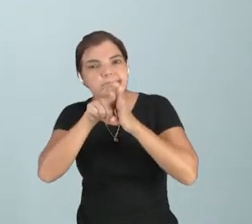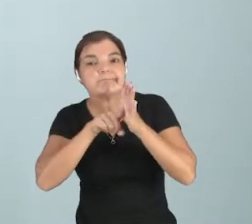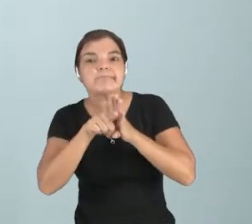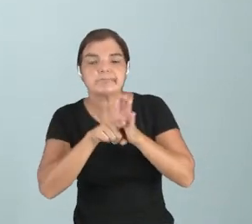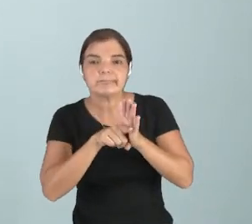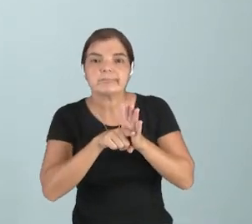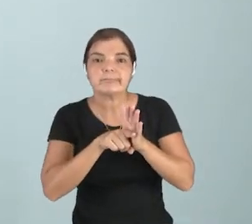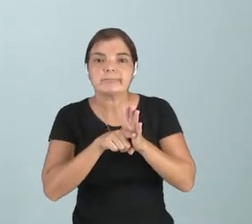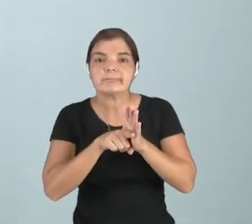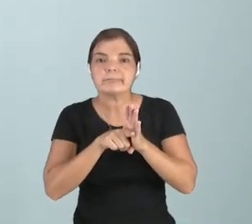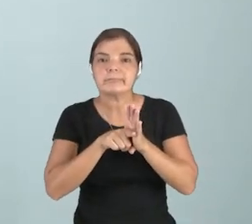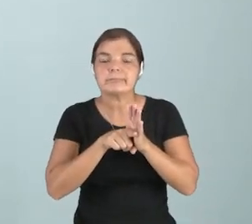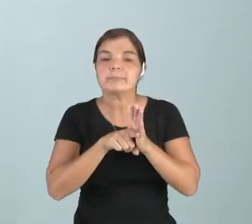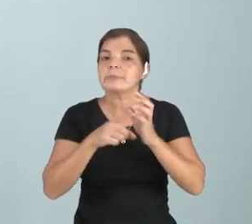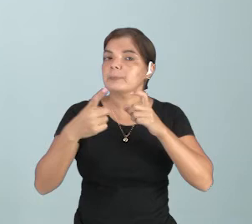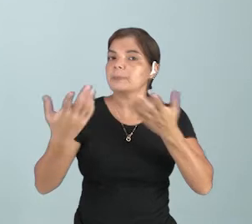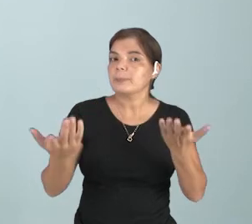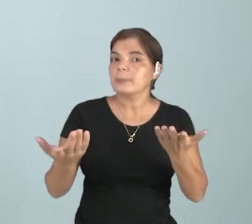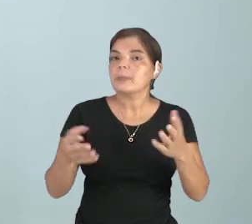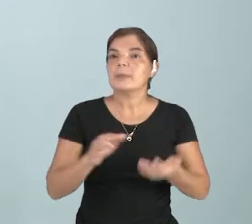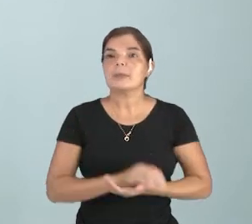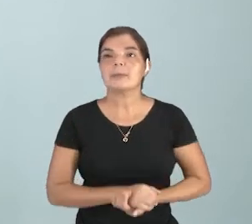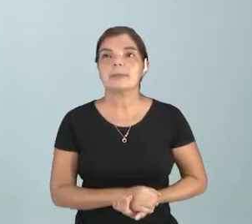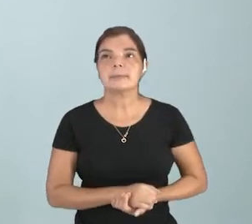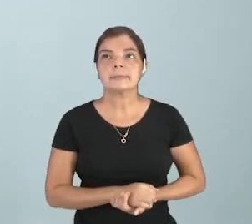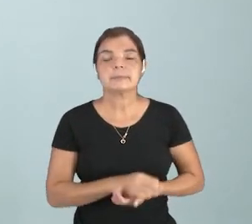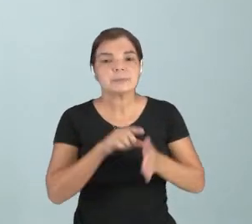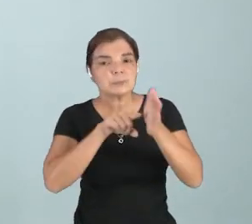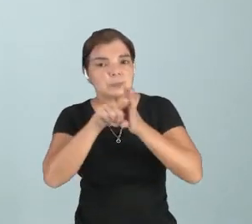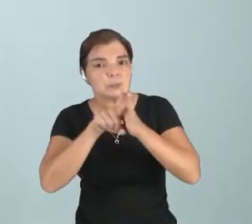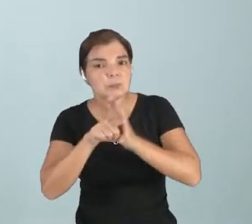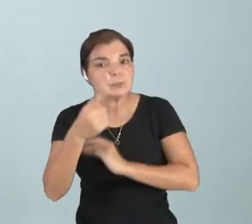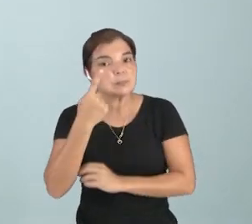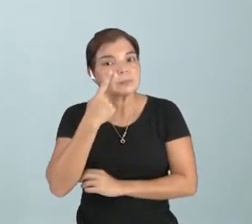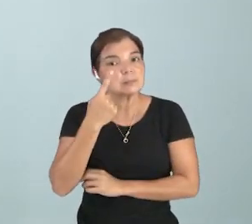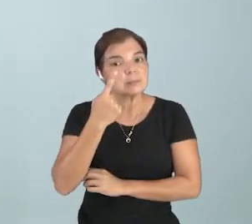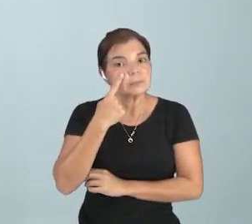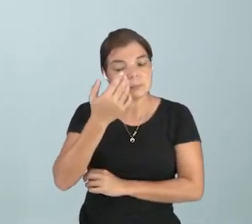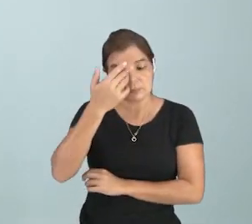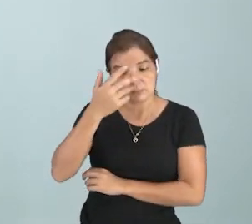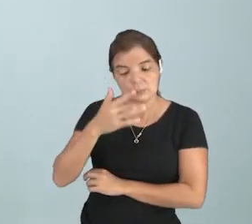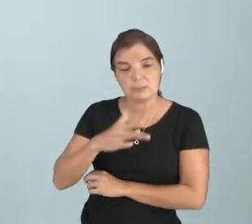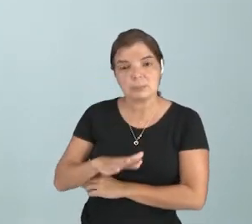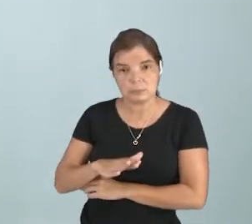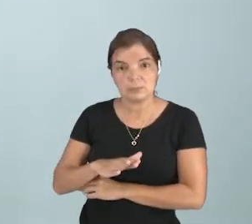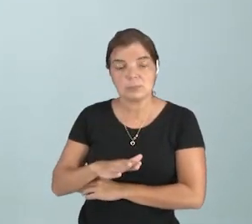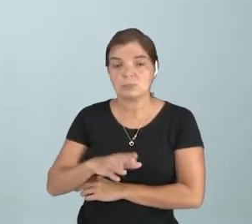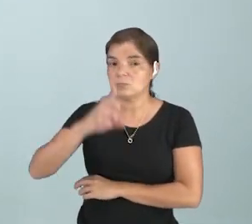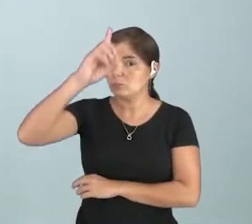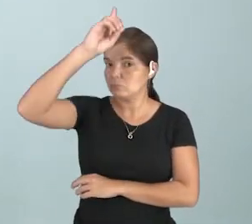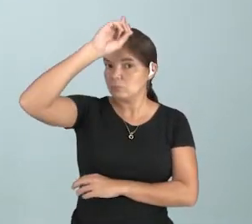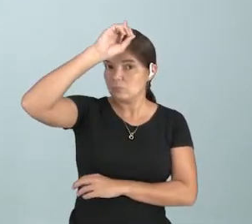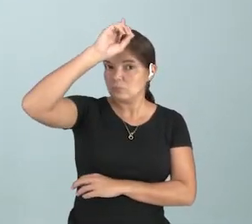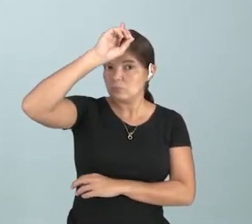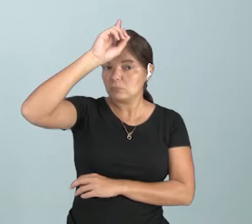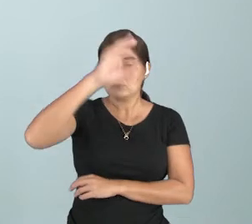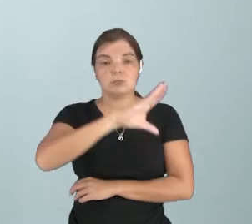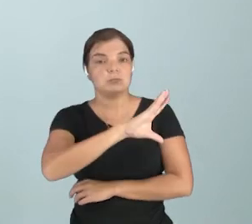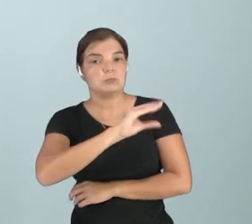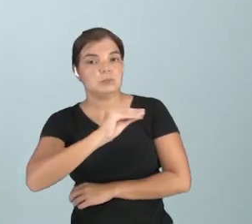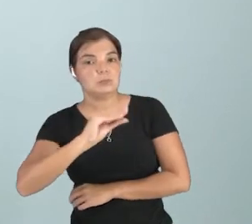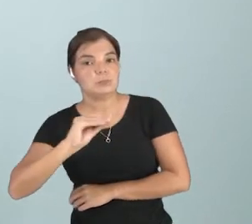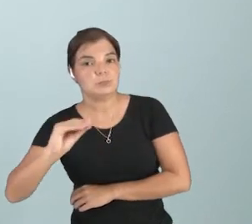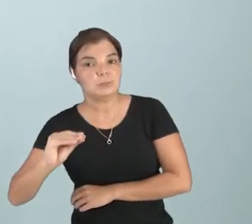né? A gente não, o médico lá vai fazer o exame minucioso nessa criança ou nesse adulto, nesse